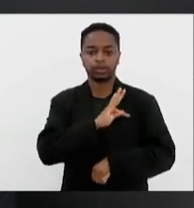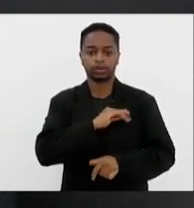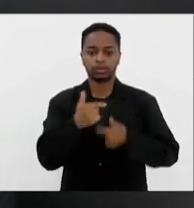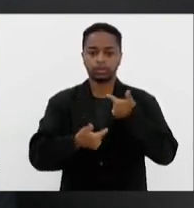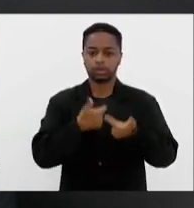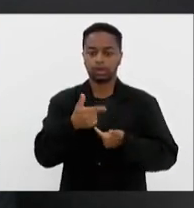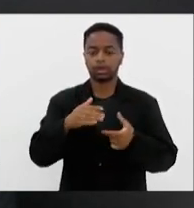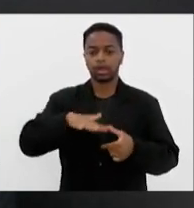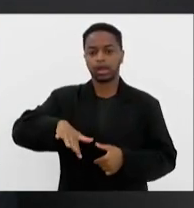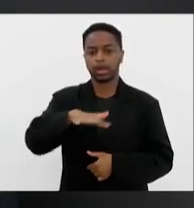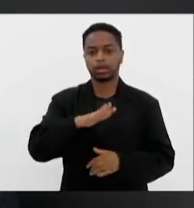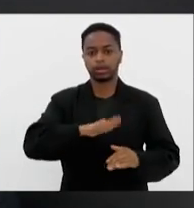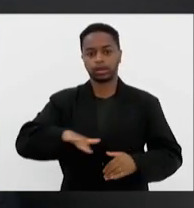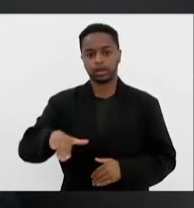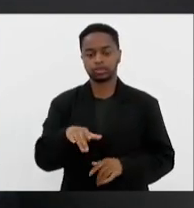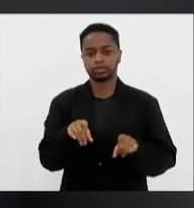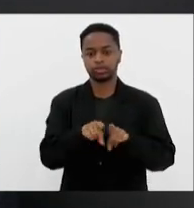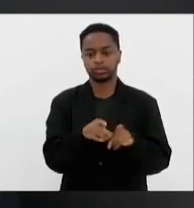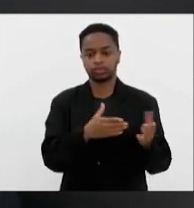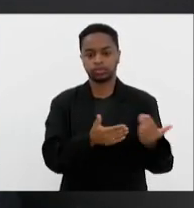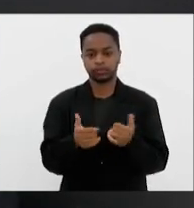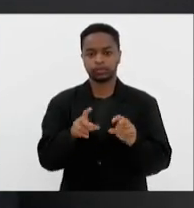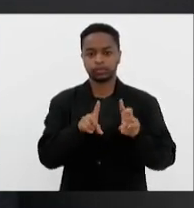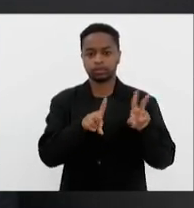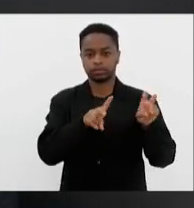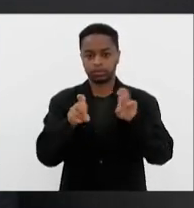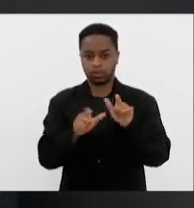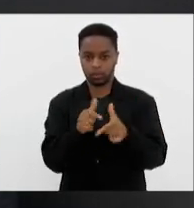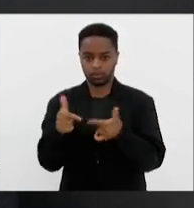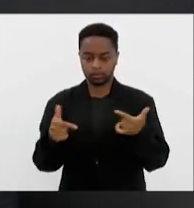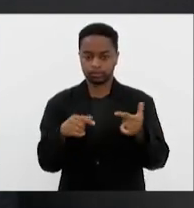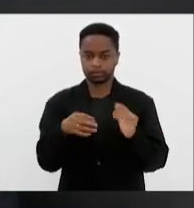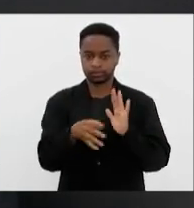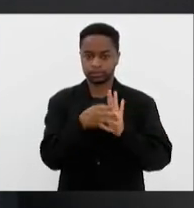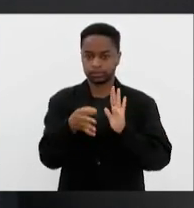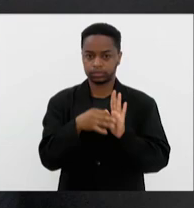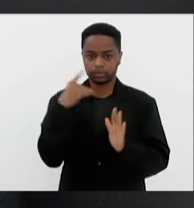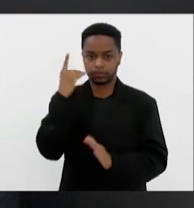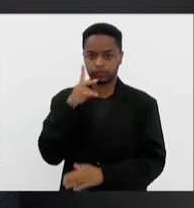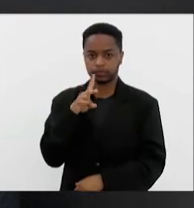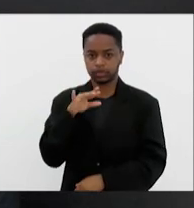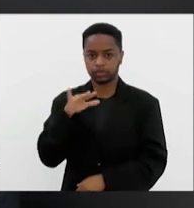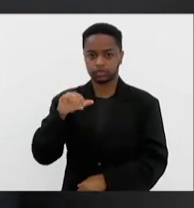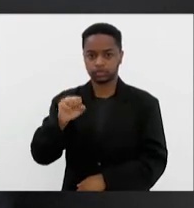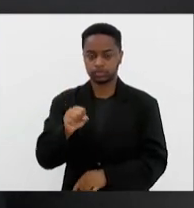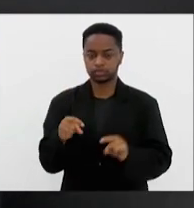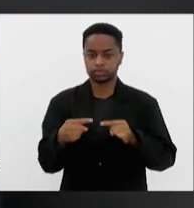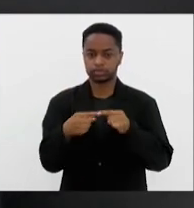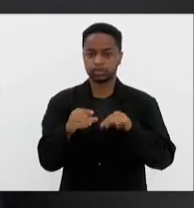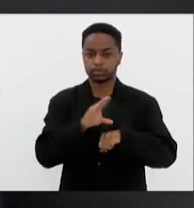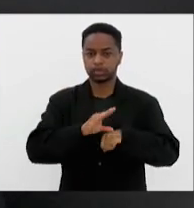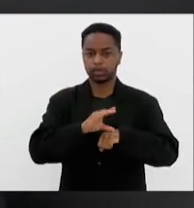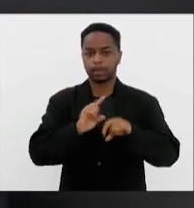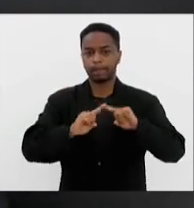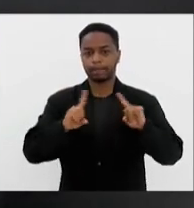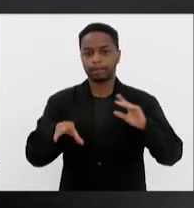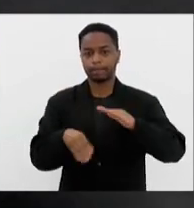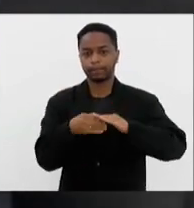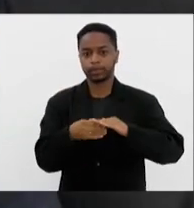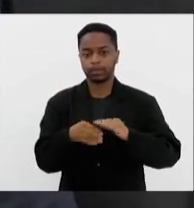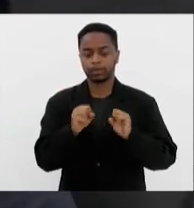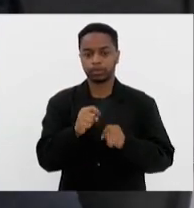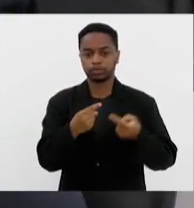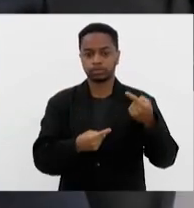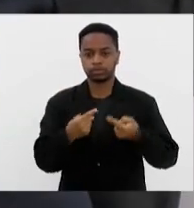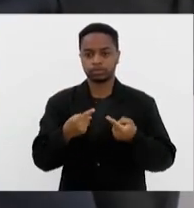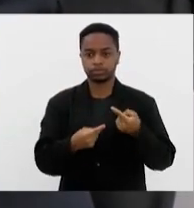varas da infância e da juventude e da outras providências. O parecer do deputado Vinícius Cozzolino foi pela constitucionalidade com emenda. Em